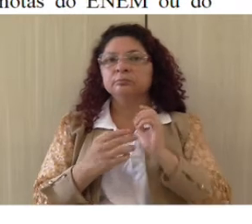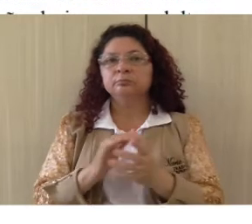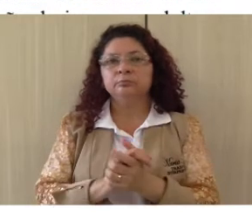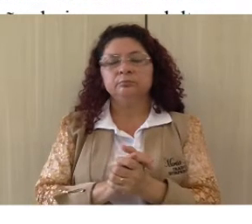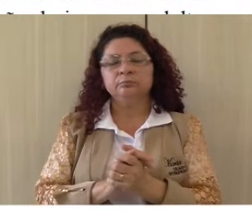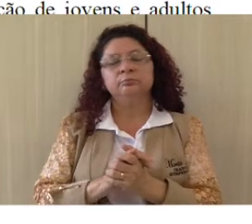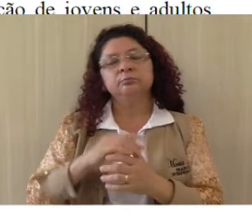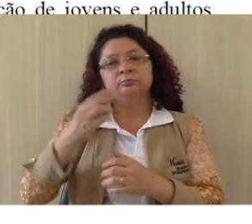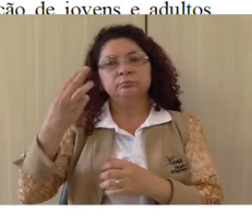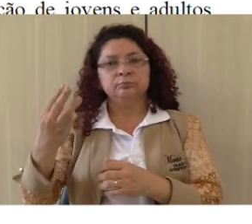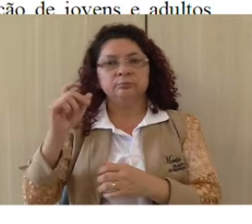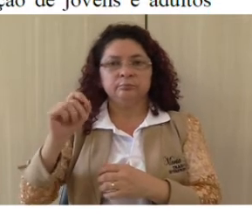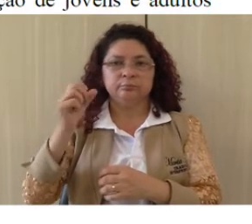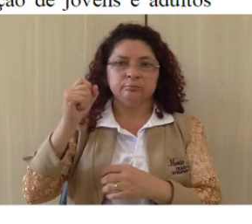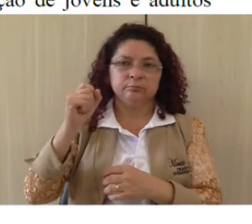Item